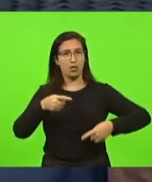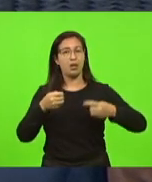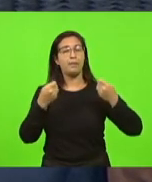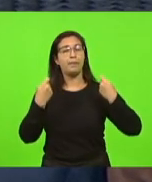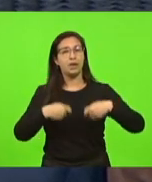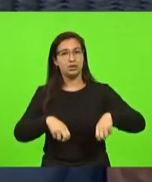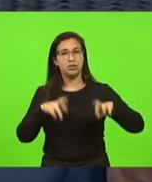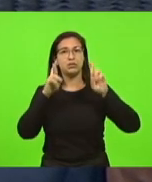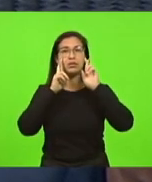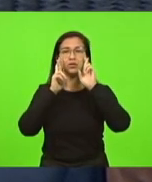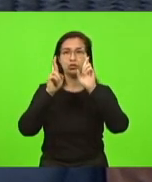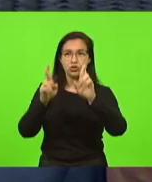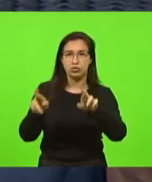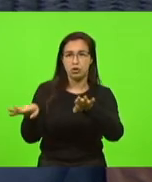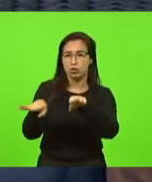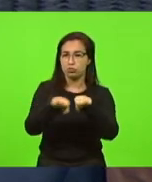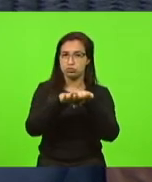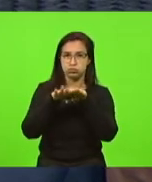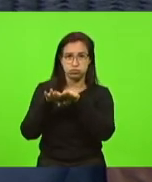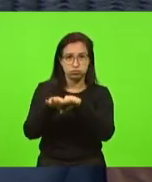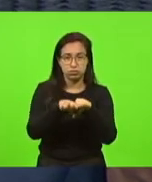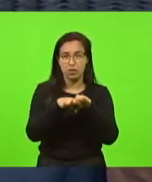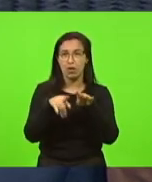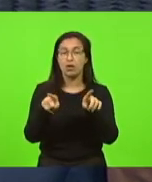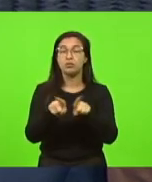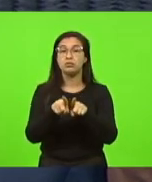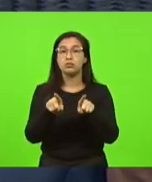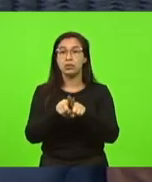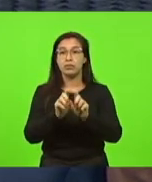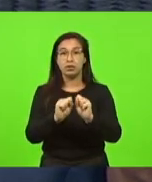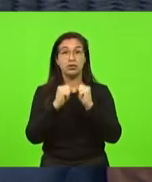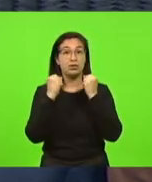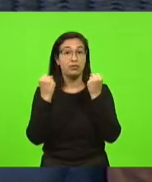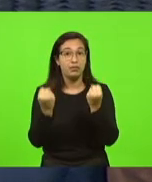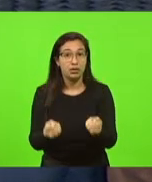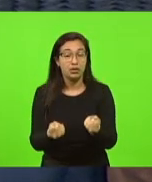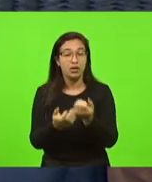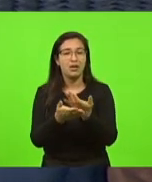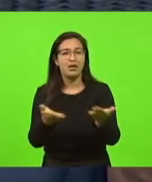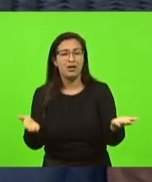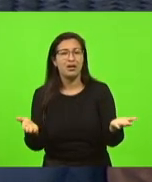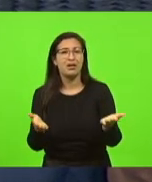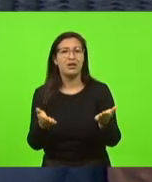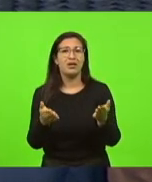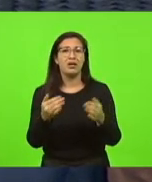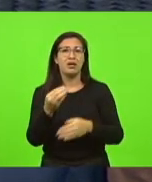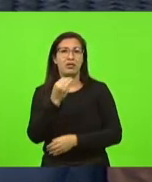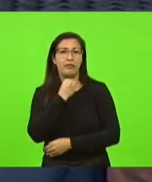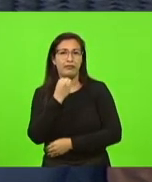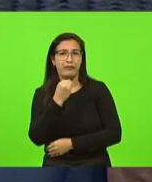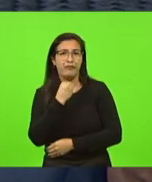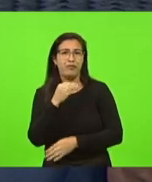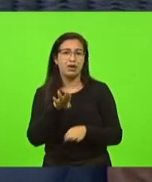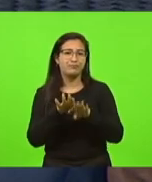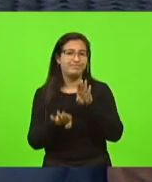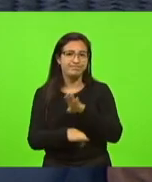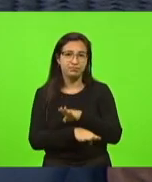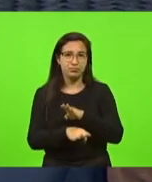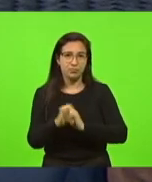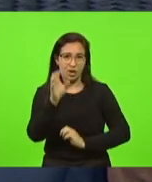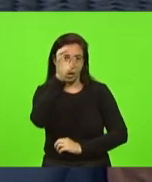iguais, que eu tenho que defender aquele que é mais fragilizado, aquele que é mais fraco. Isso eu aprendi em casa, não aprendi aqui